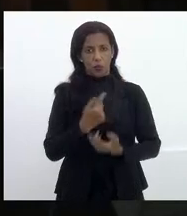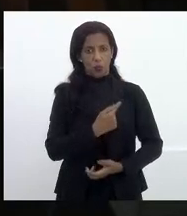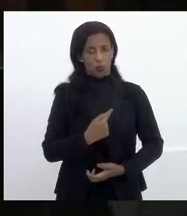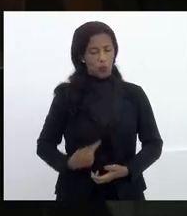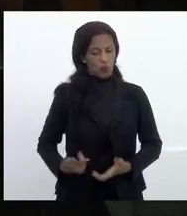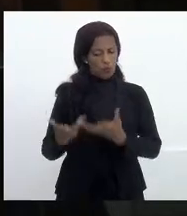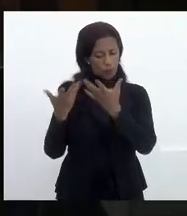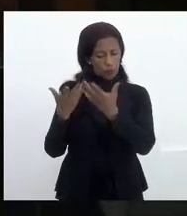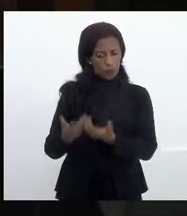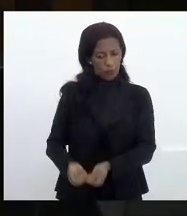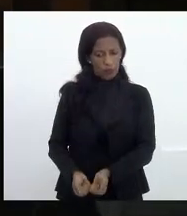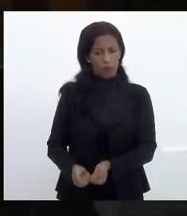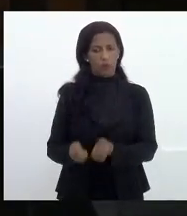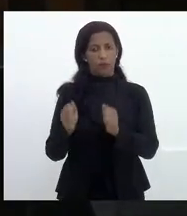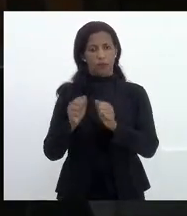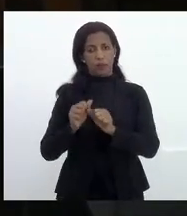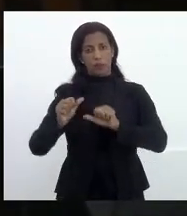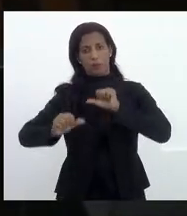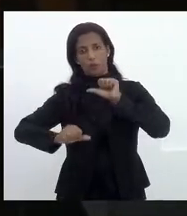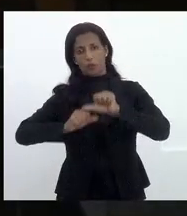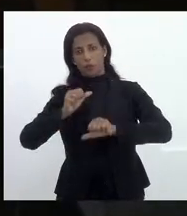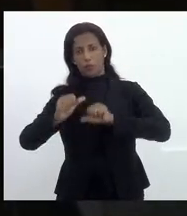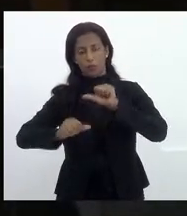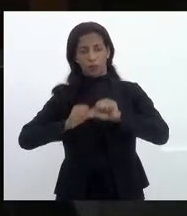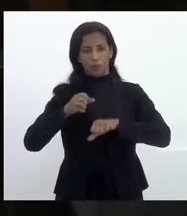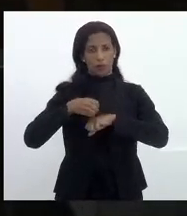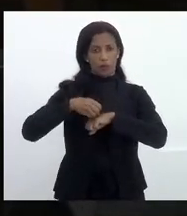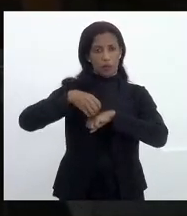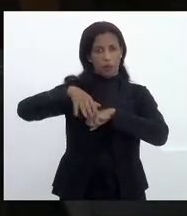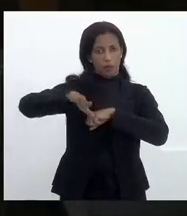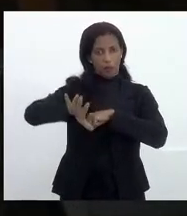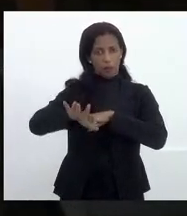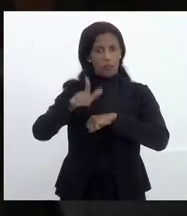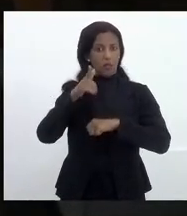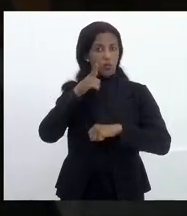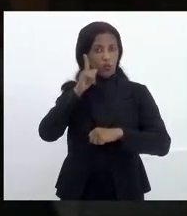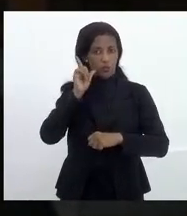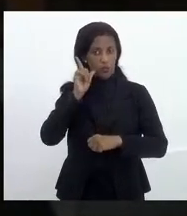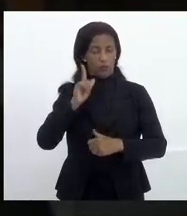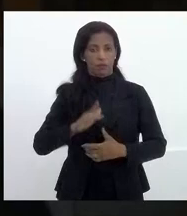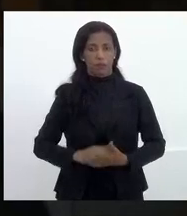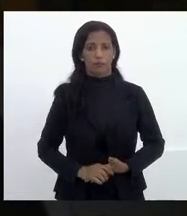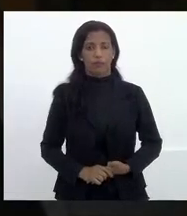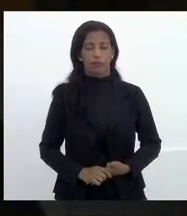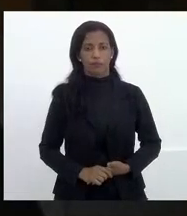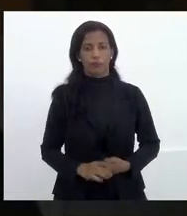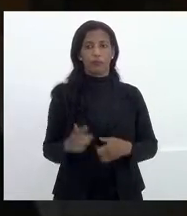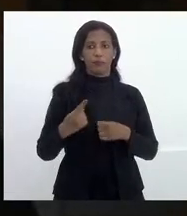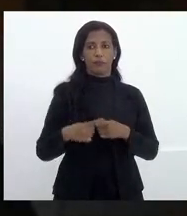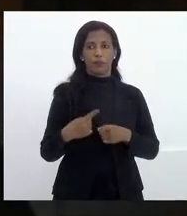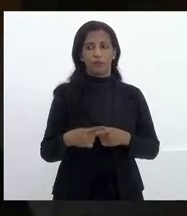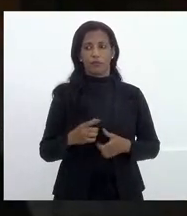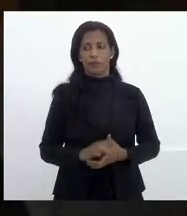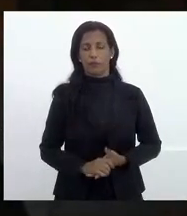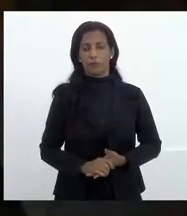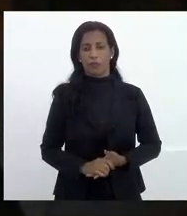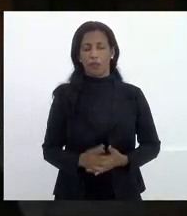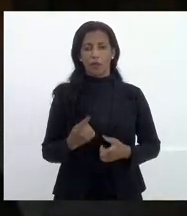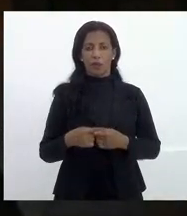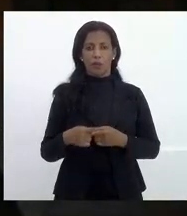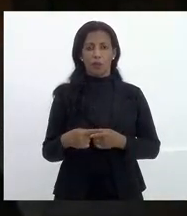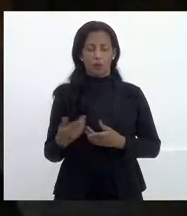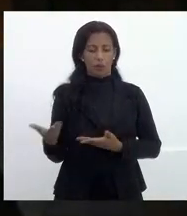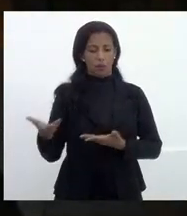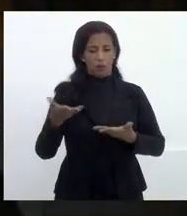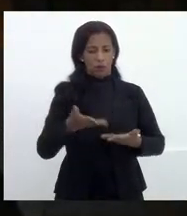aceitando fazer mudanças na mensagem que havia enviado anteriormente porque é porque se